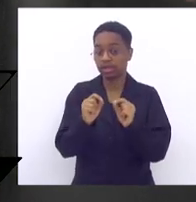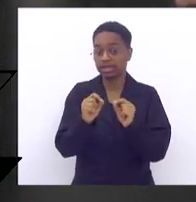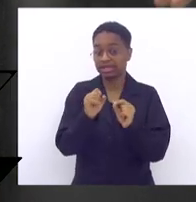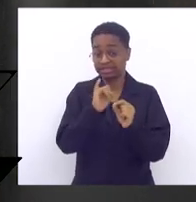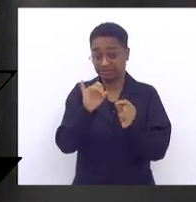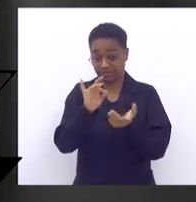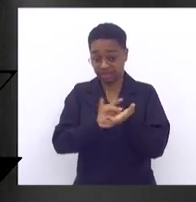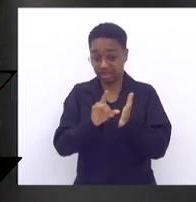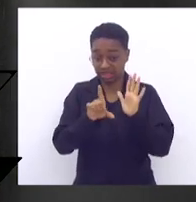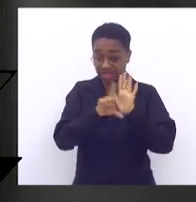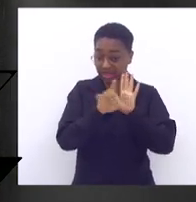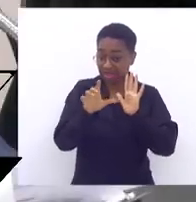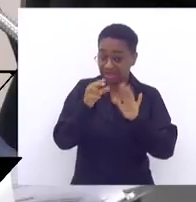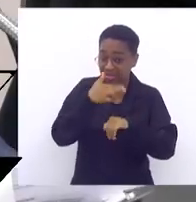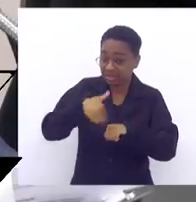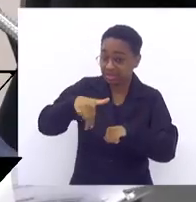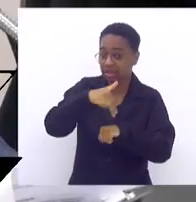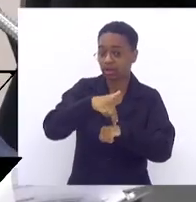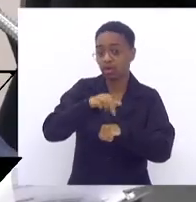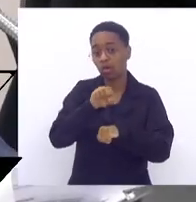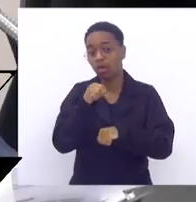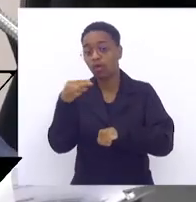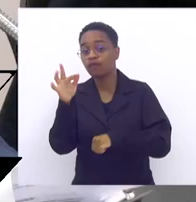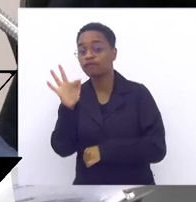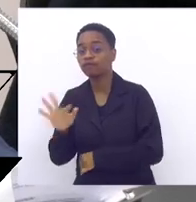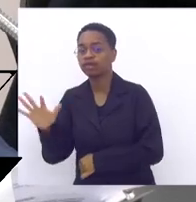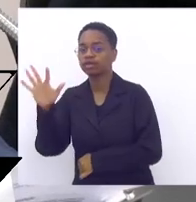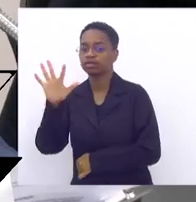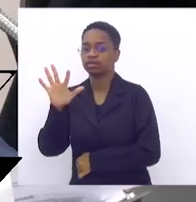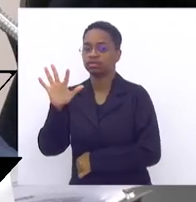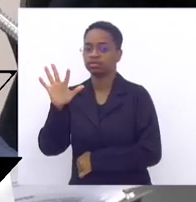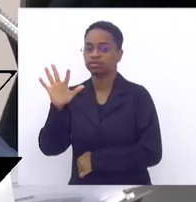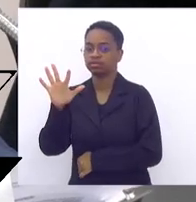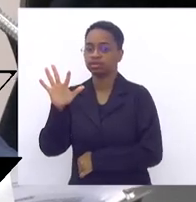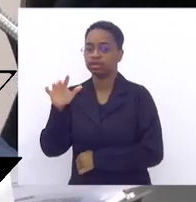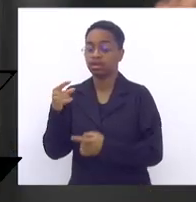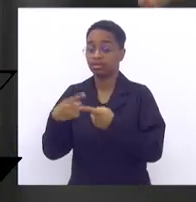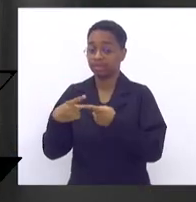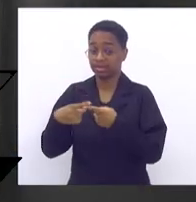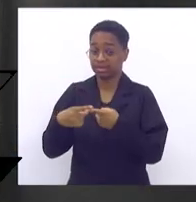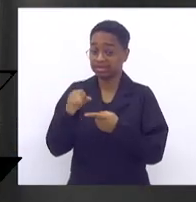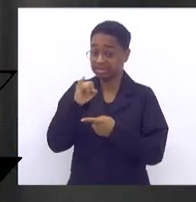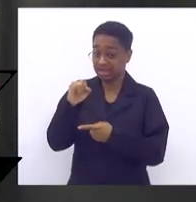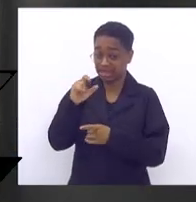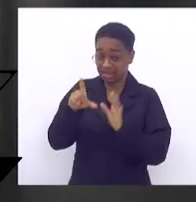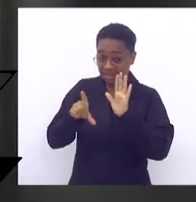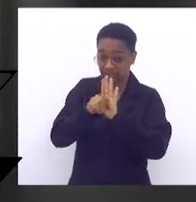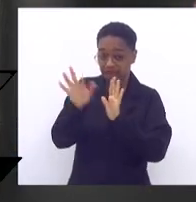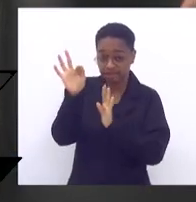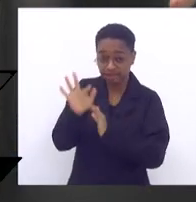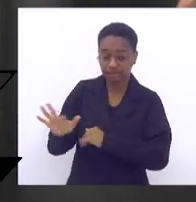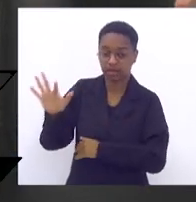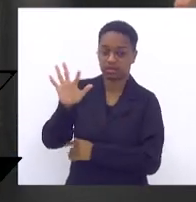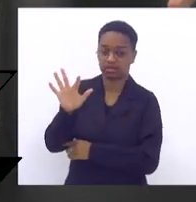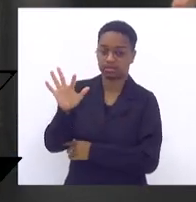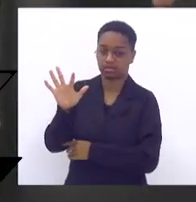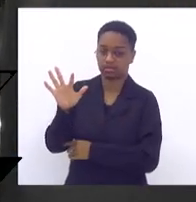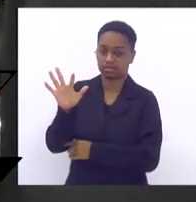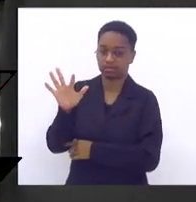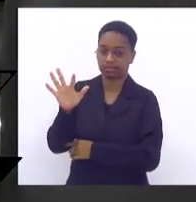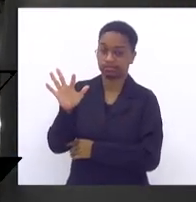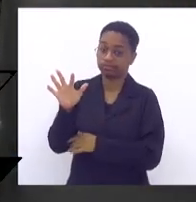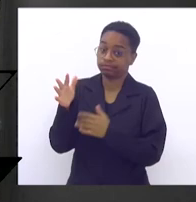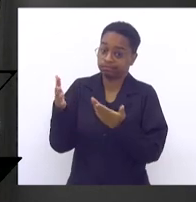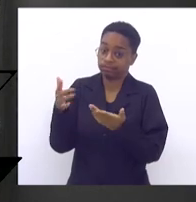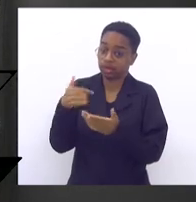lei nacional ou uma lei federal. Se for uma lei federal, reza